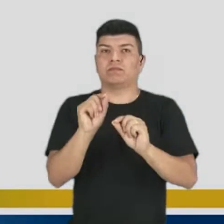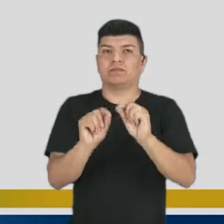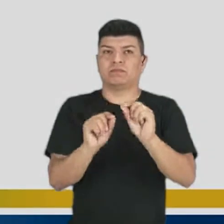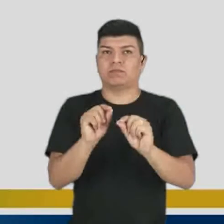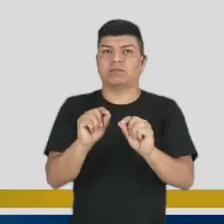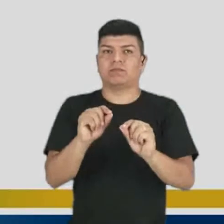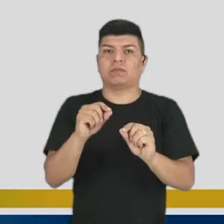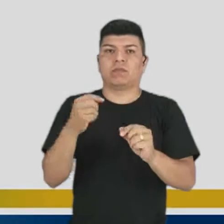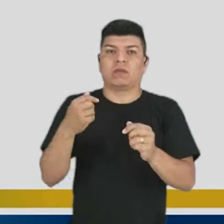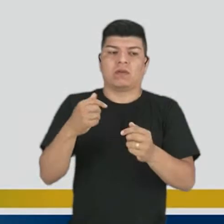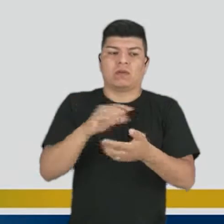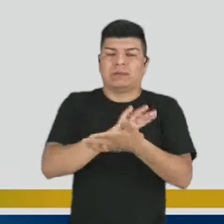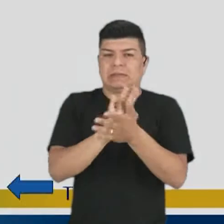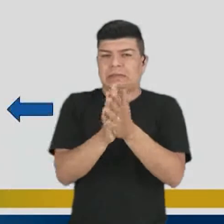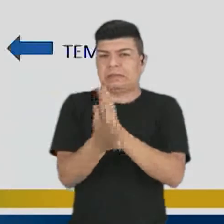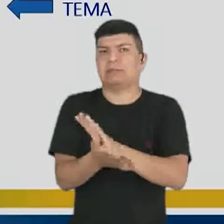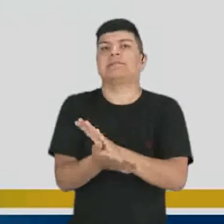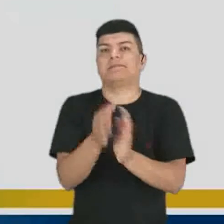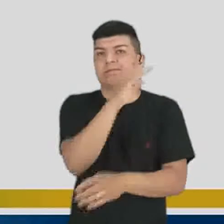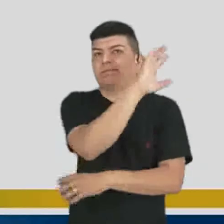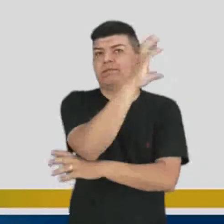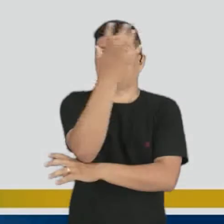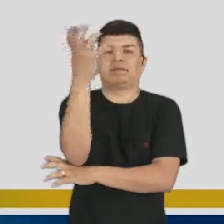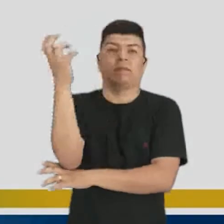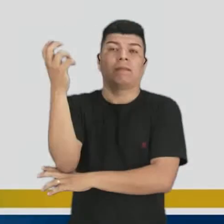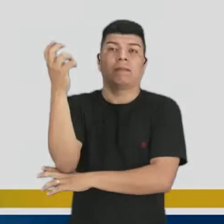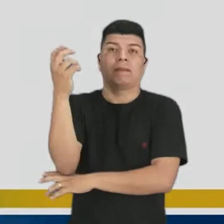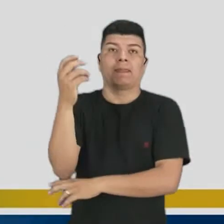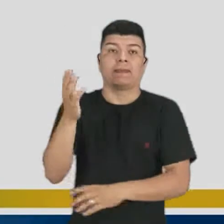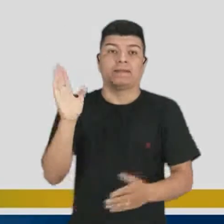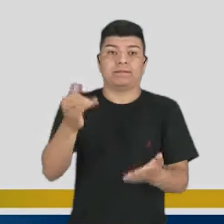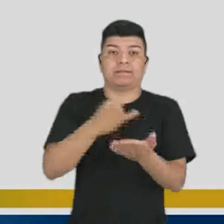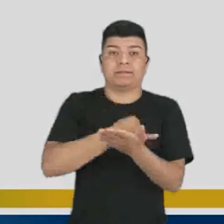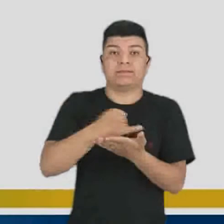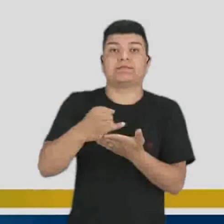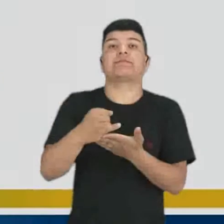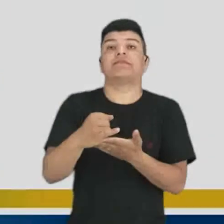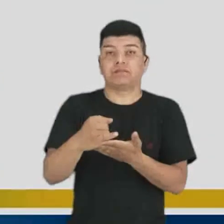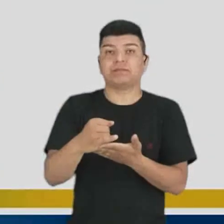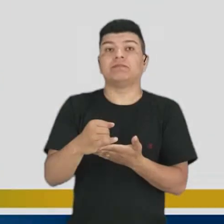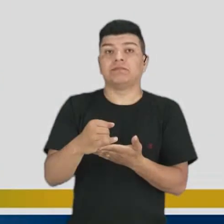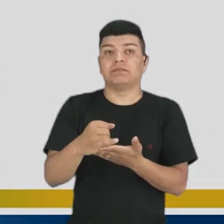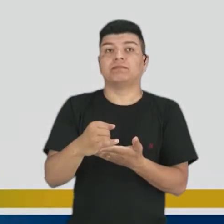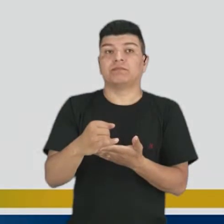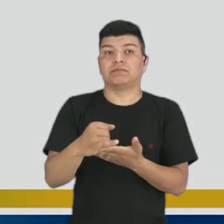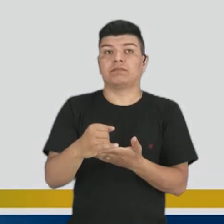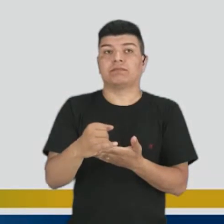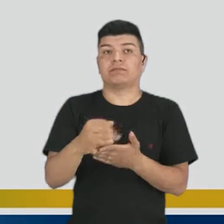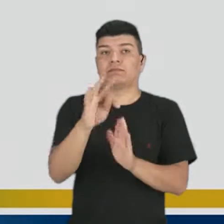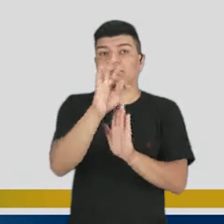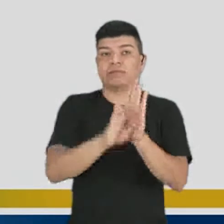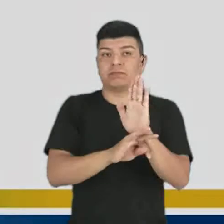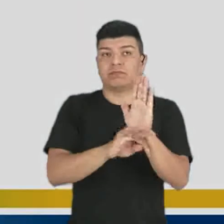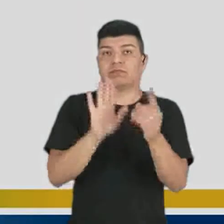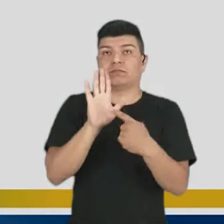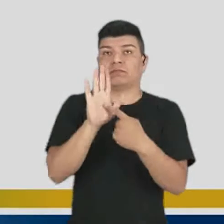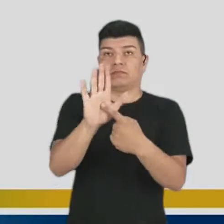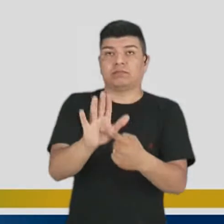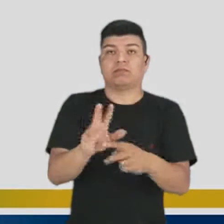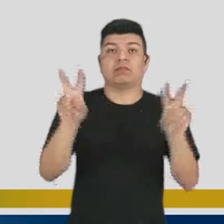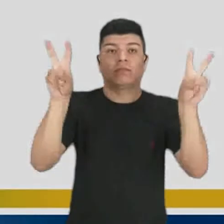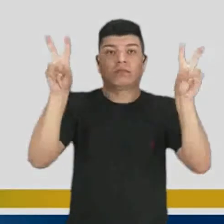promover o desequilíbrio natural. Então veja que já no início dessa introdução, desse texto, é